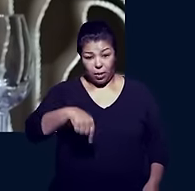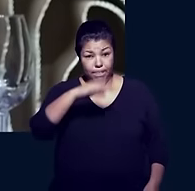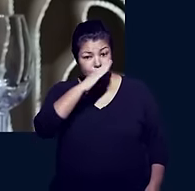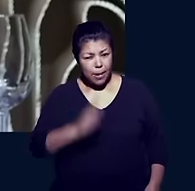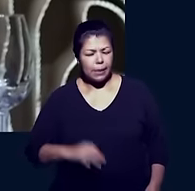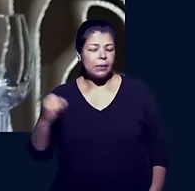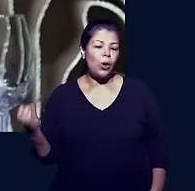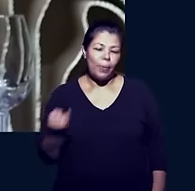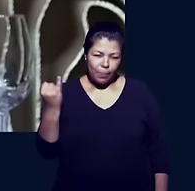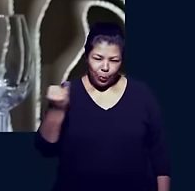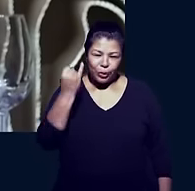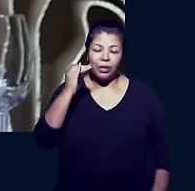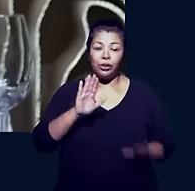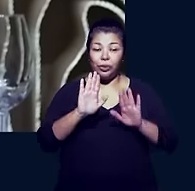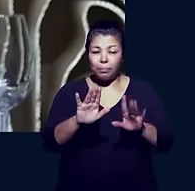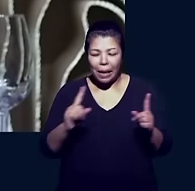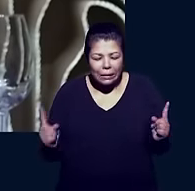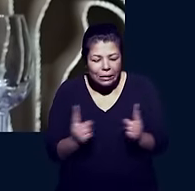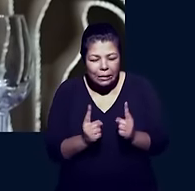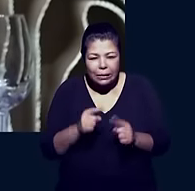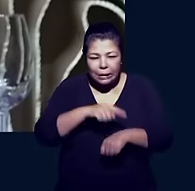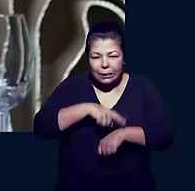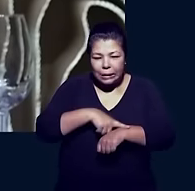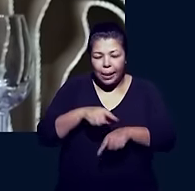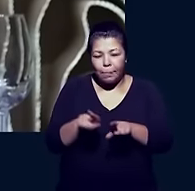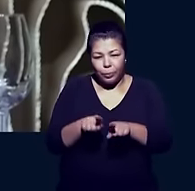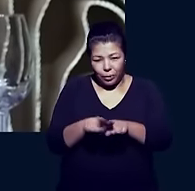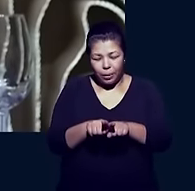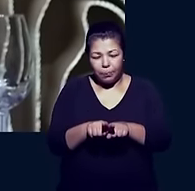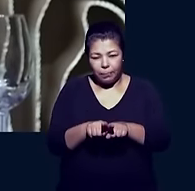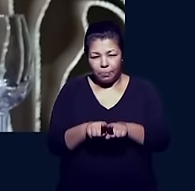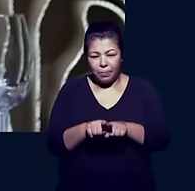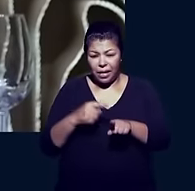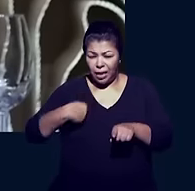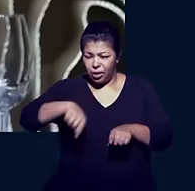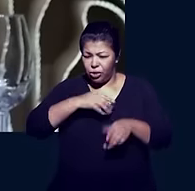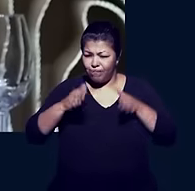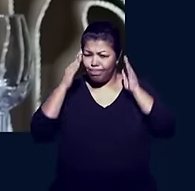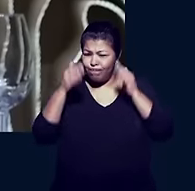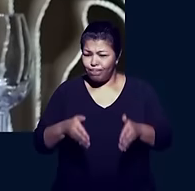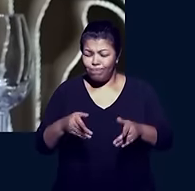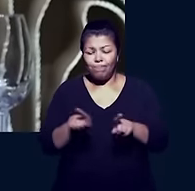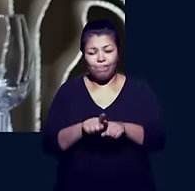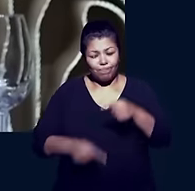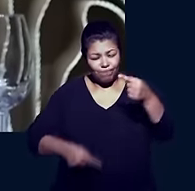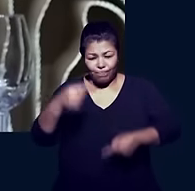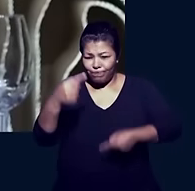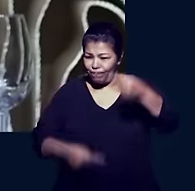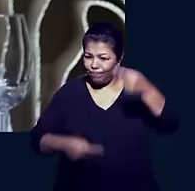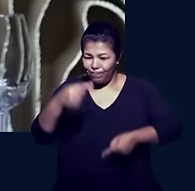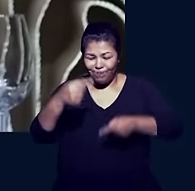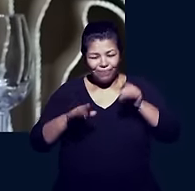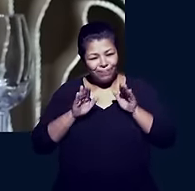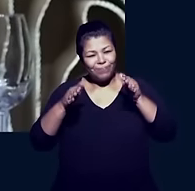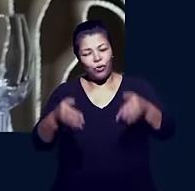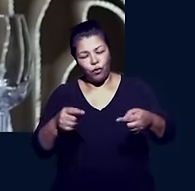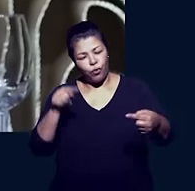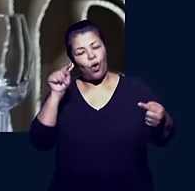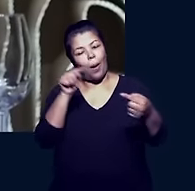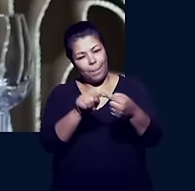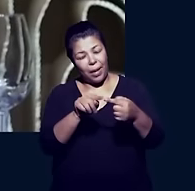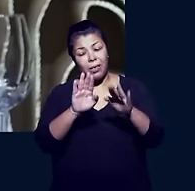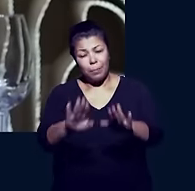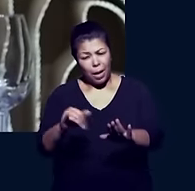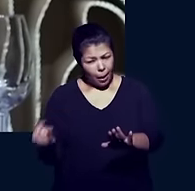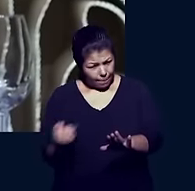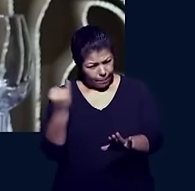que aqui no curto prazo eu acho que a gente tá focando muito debate no na discussão da Meta que é sim muito important mas a